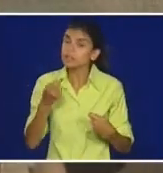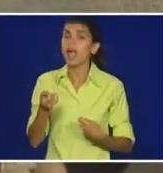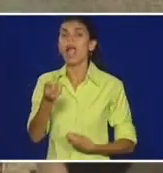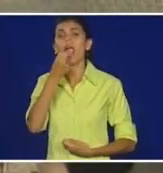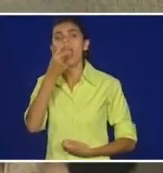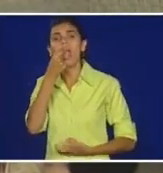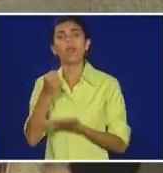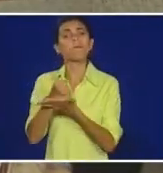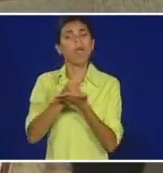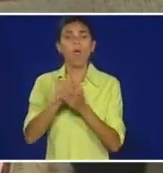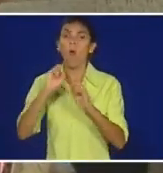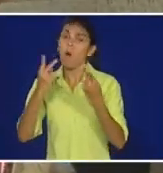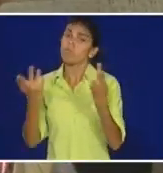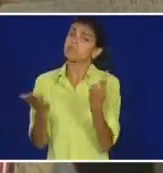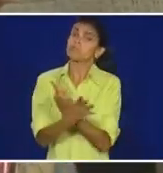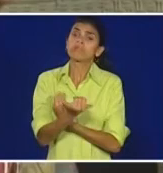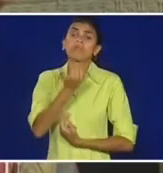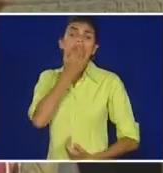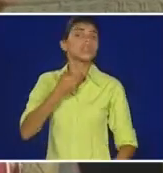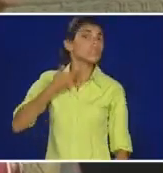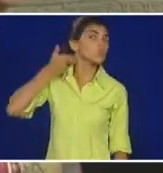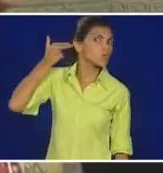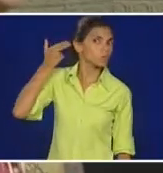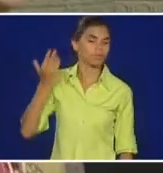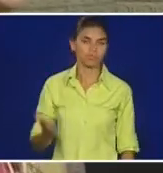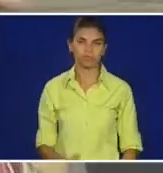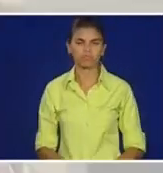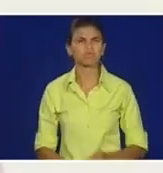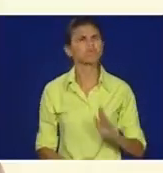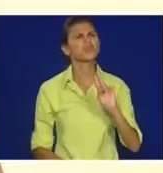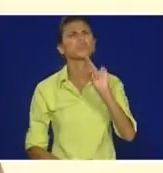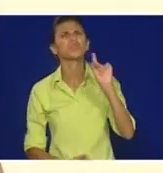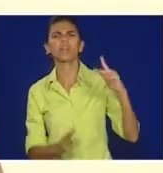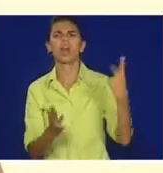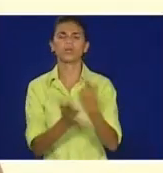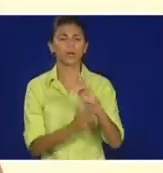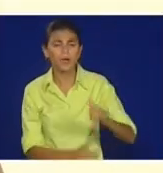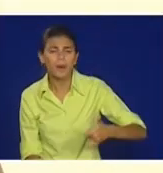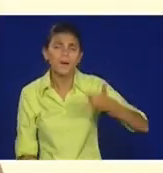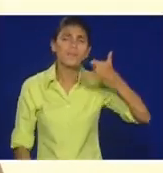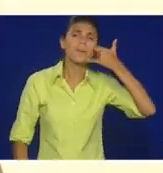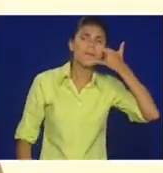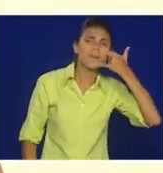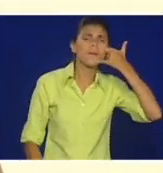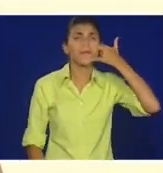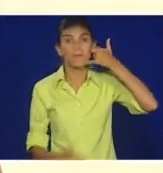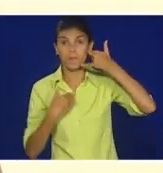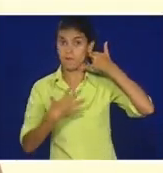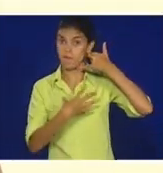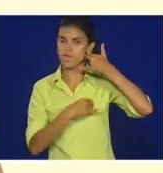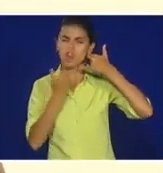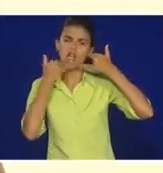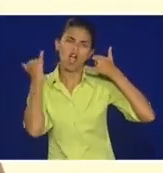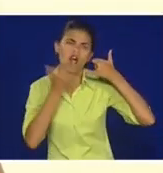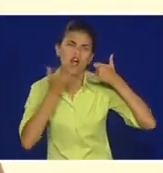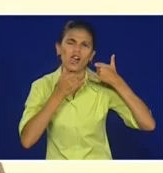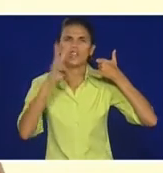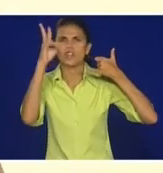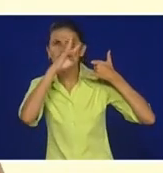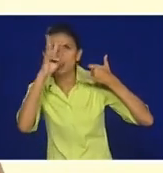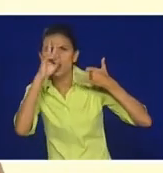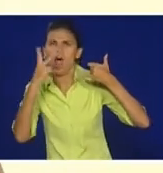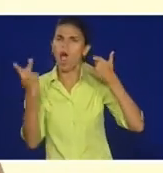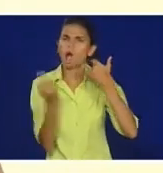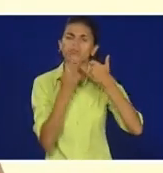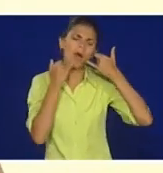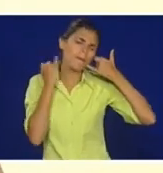casos, tratamentos medicamentosos ou cirúrgicos. Aí um dia eu estava no telefone com o meu filho, contando